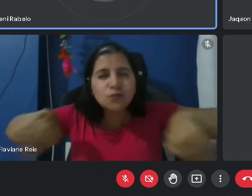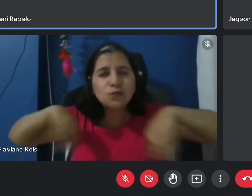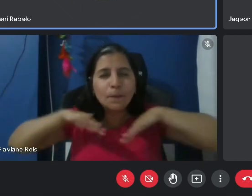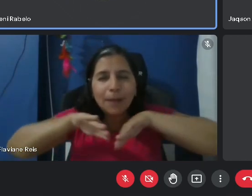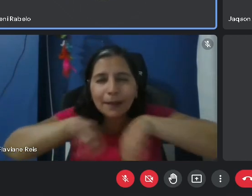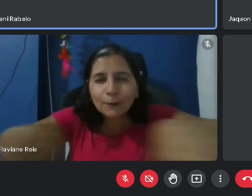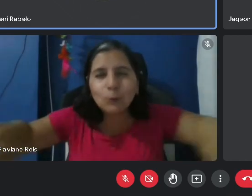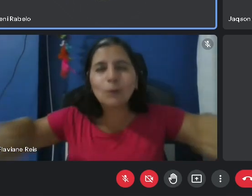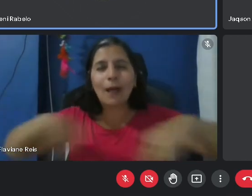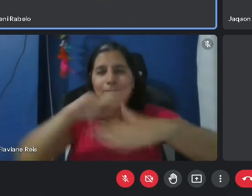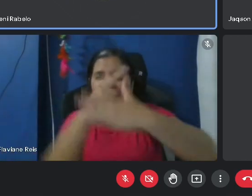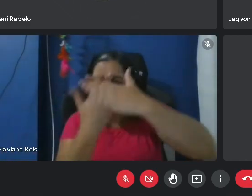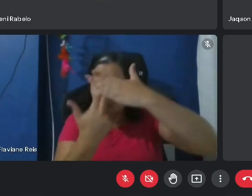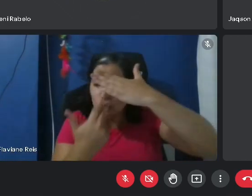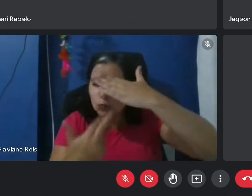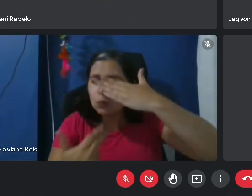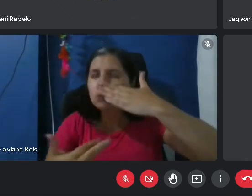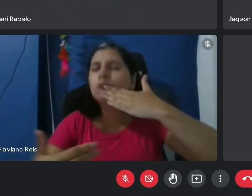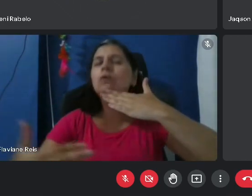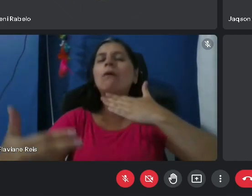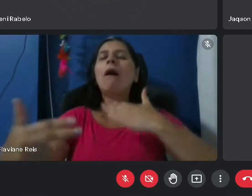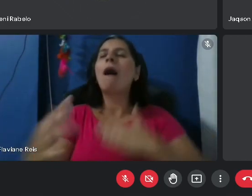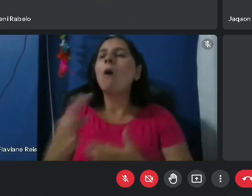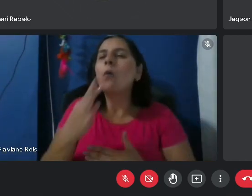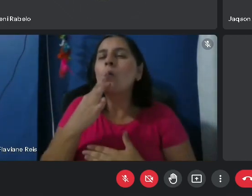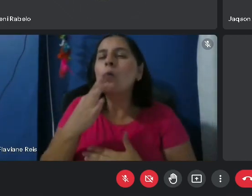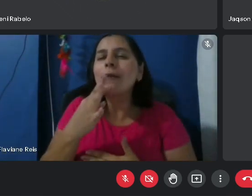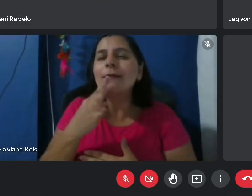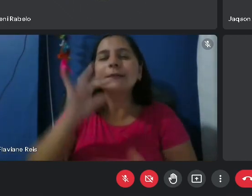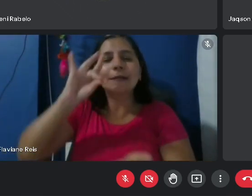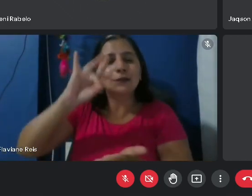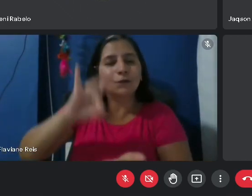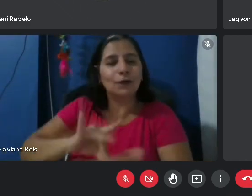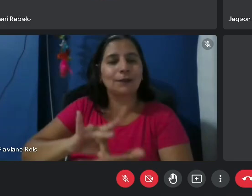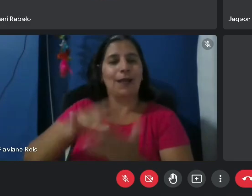bilíngue. Mergulhar no bilinguismo.